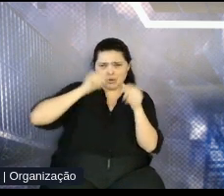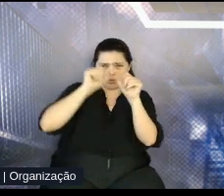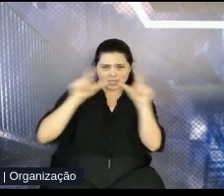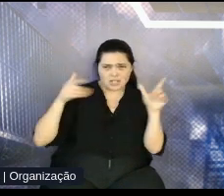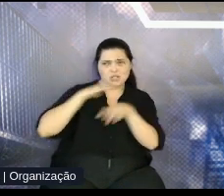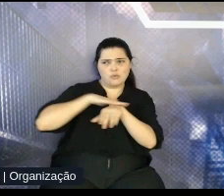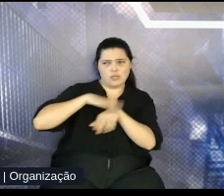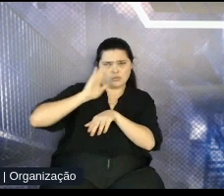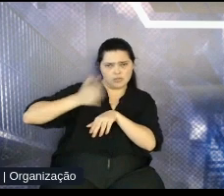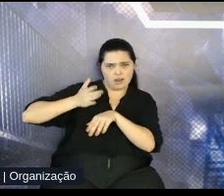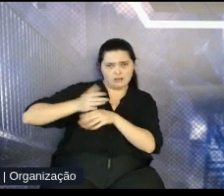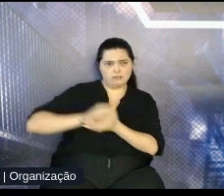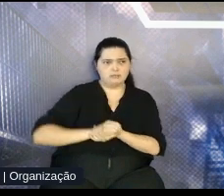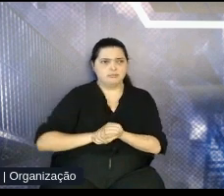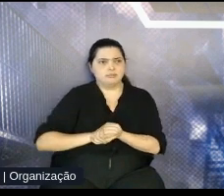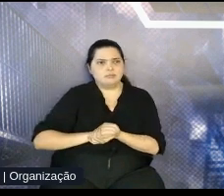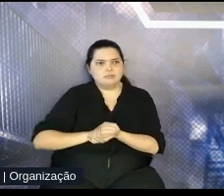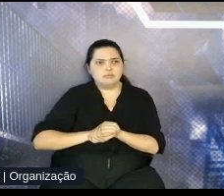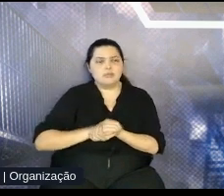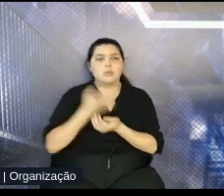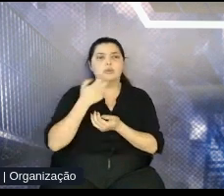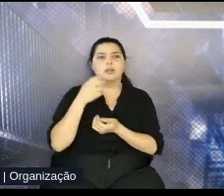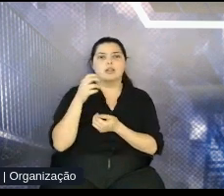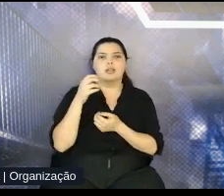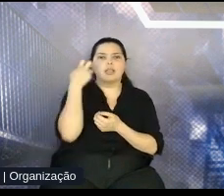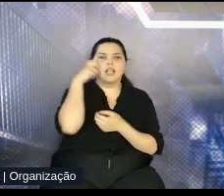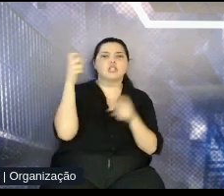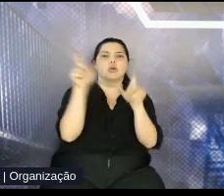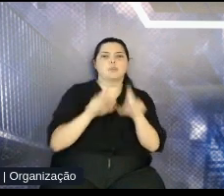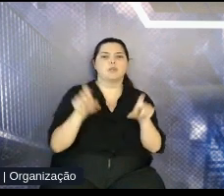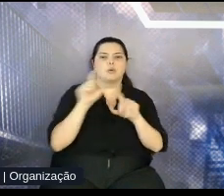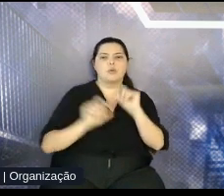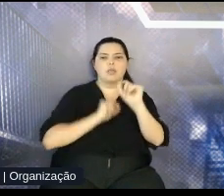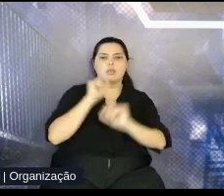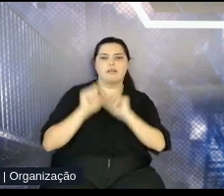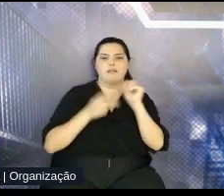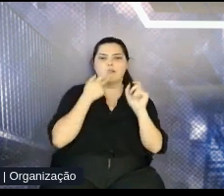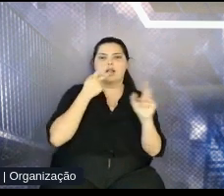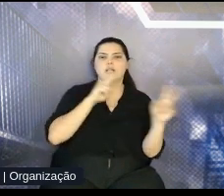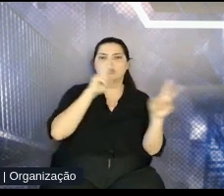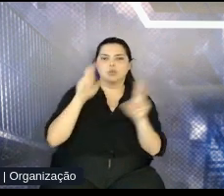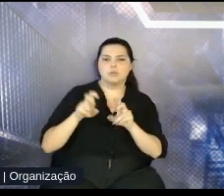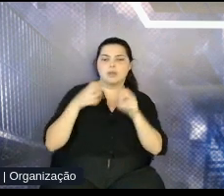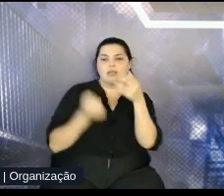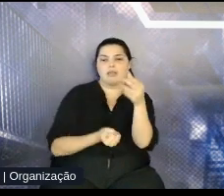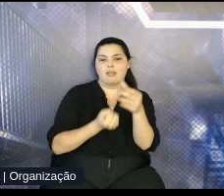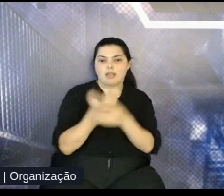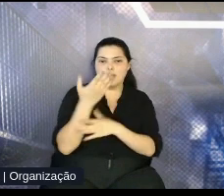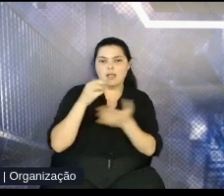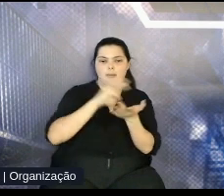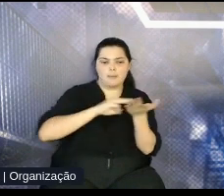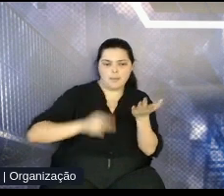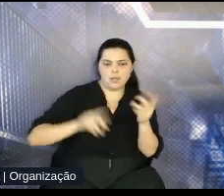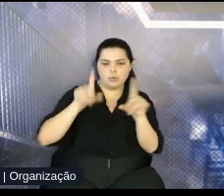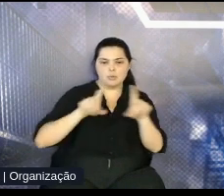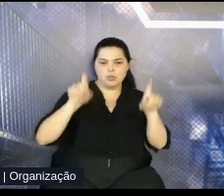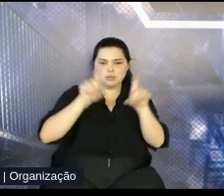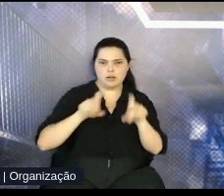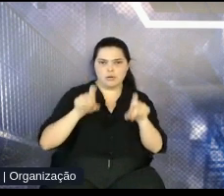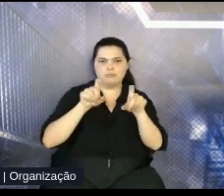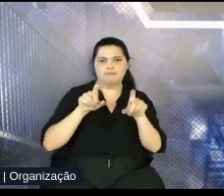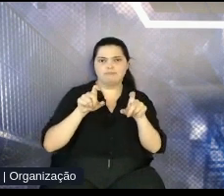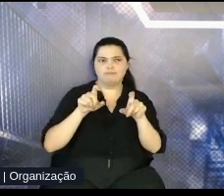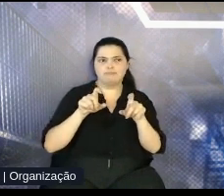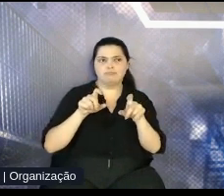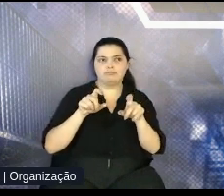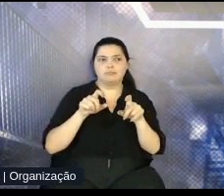né? Então, a inteligência computacional se refere, né, a gente está criando esses métodos computacionais capazes